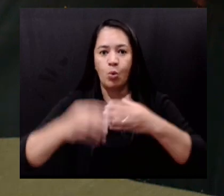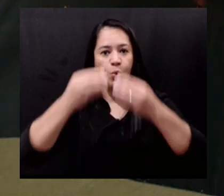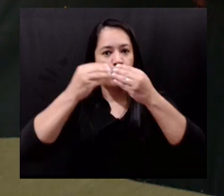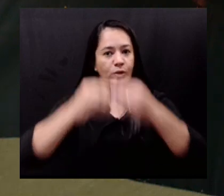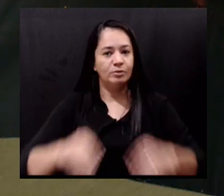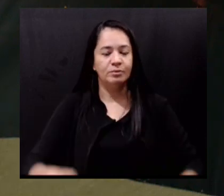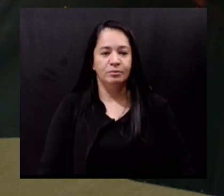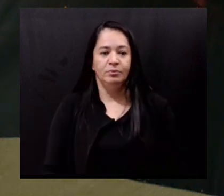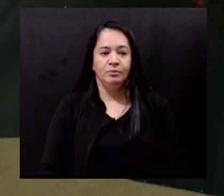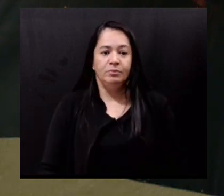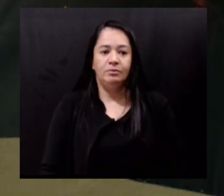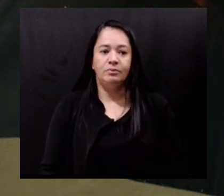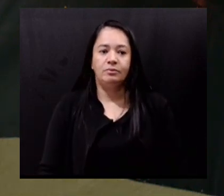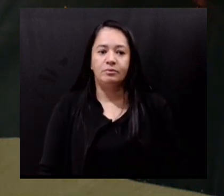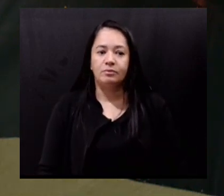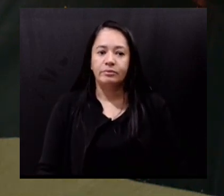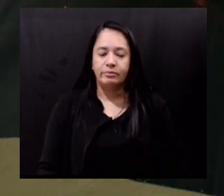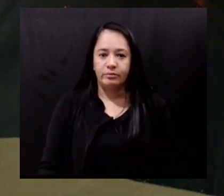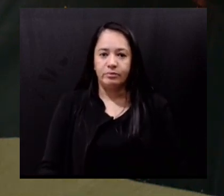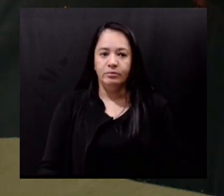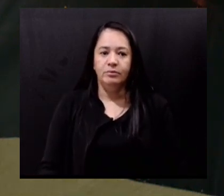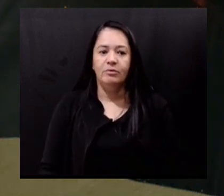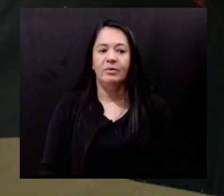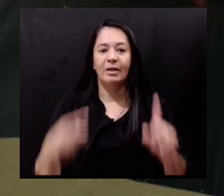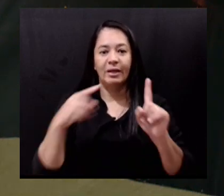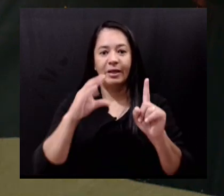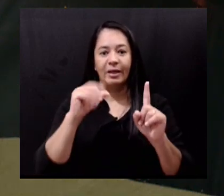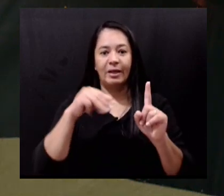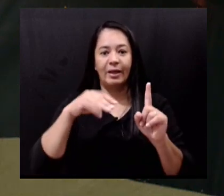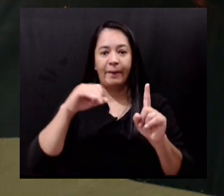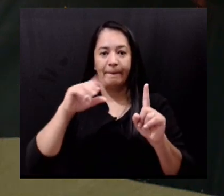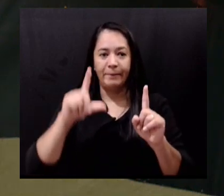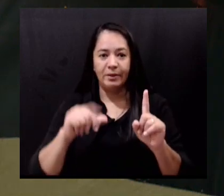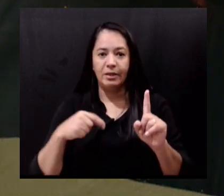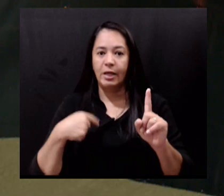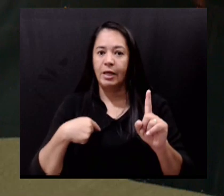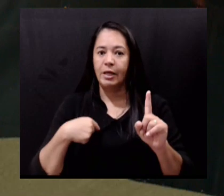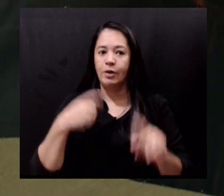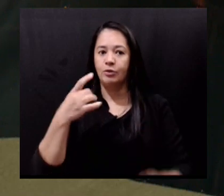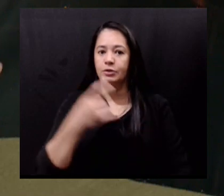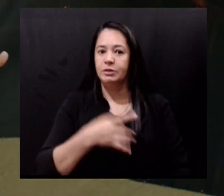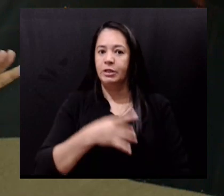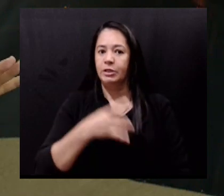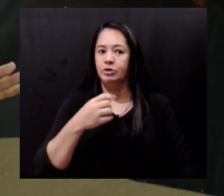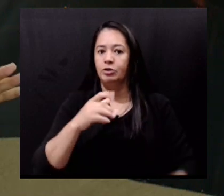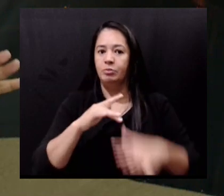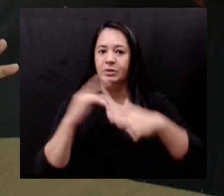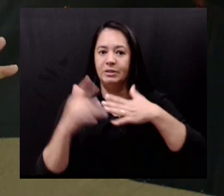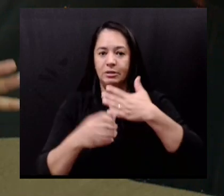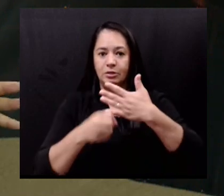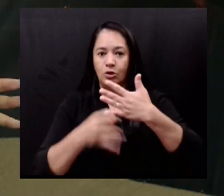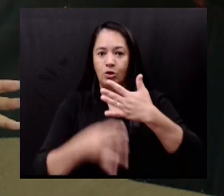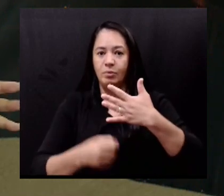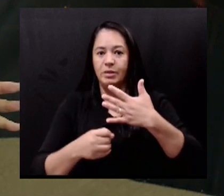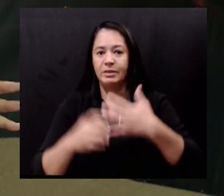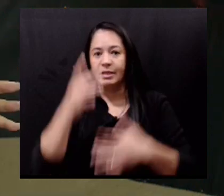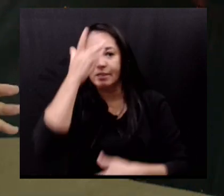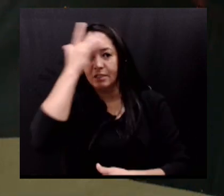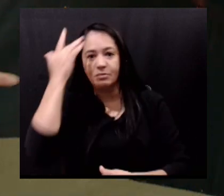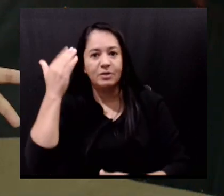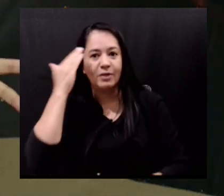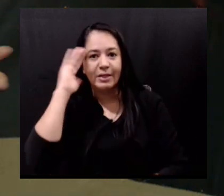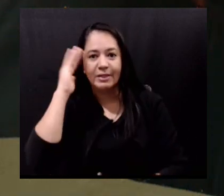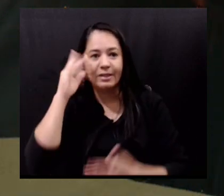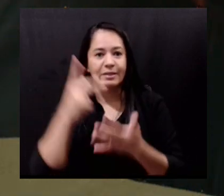Jardim Chapadão: fico com medo de comentar nas redes sociais e ser mal interpretada. As pessoas estão perdendo o direito de